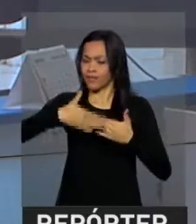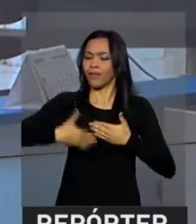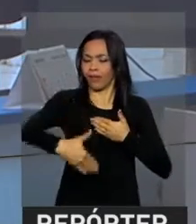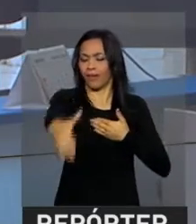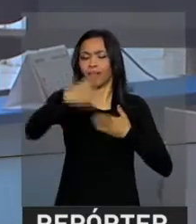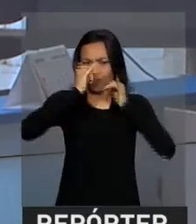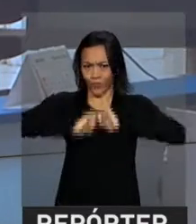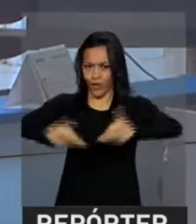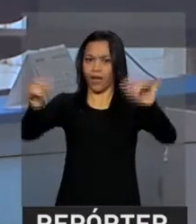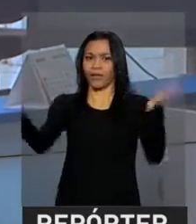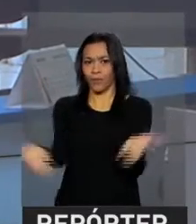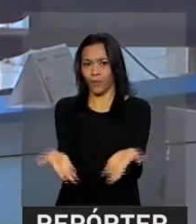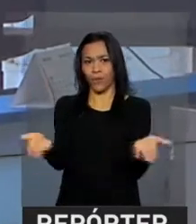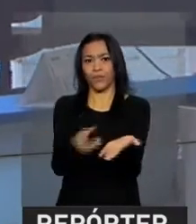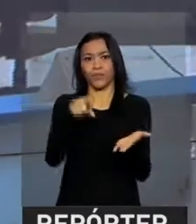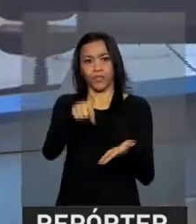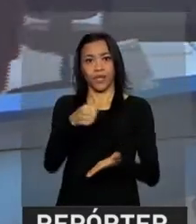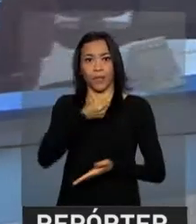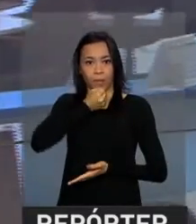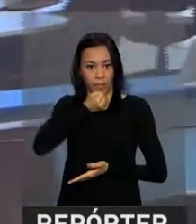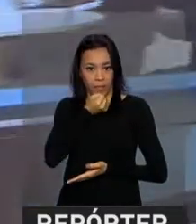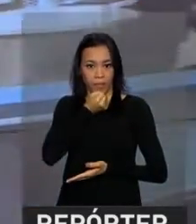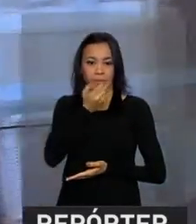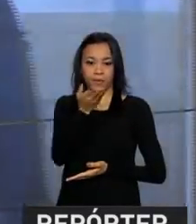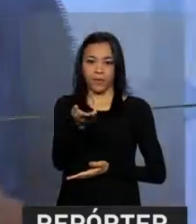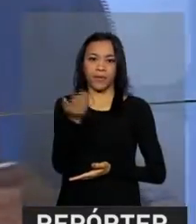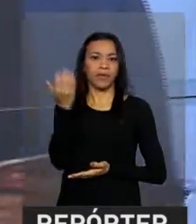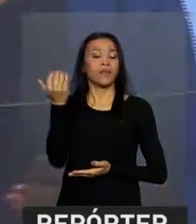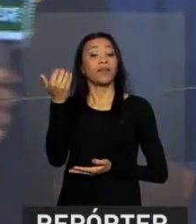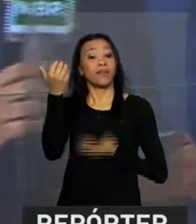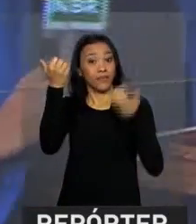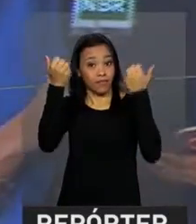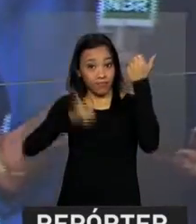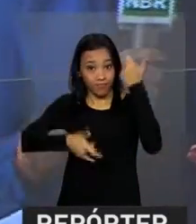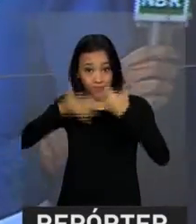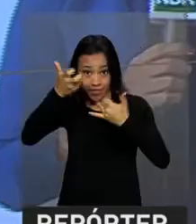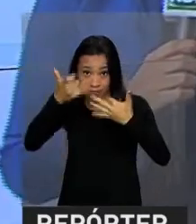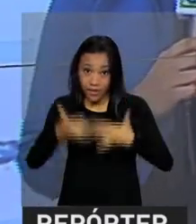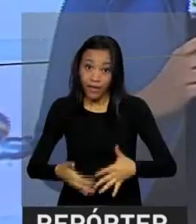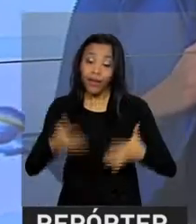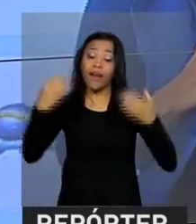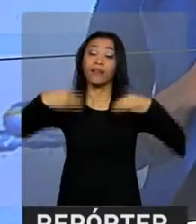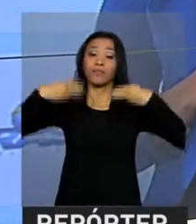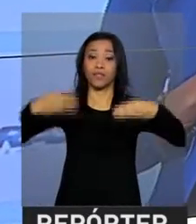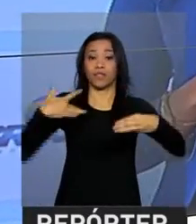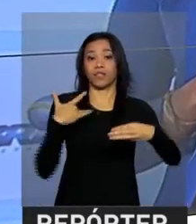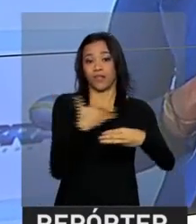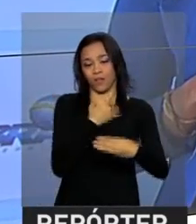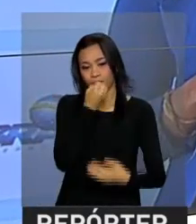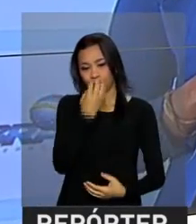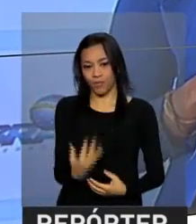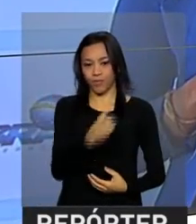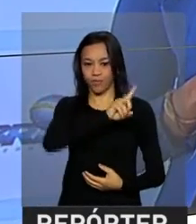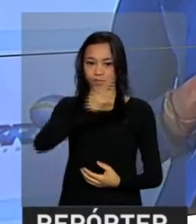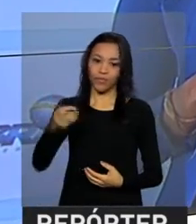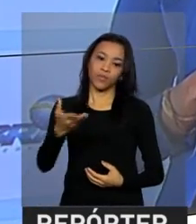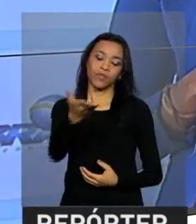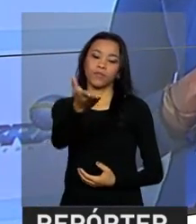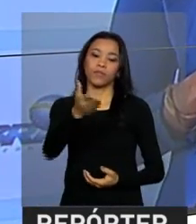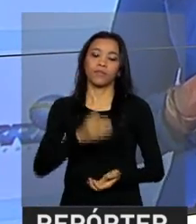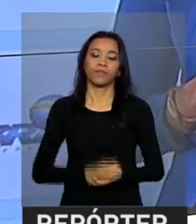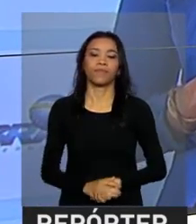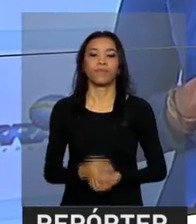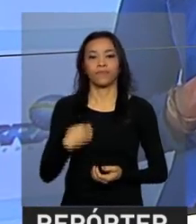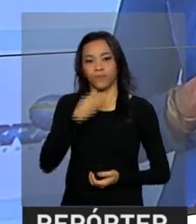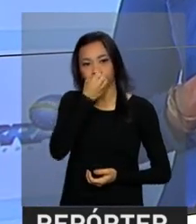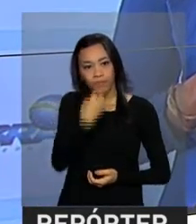hoje. Gabriela Noronha traz as informações ao vivo para a gente lá do Ministério da Saúde. Oi, Gabriela, bom dia para você.